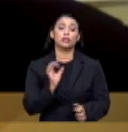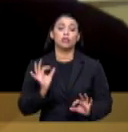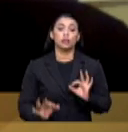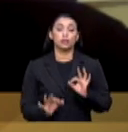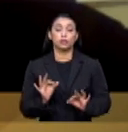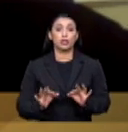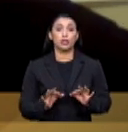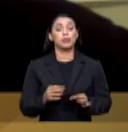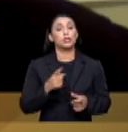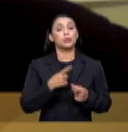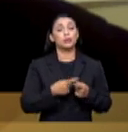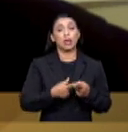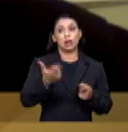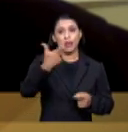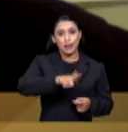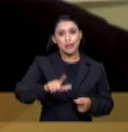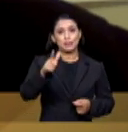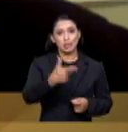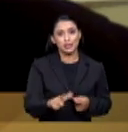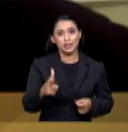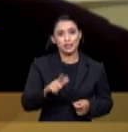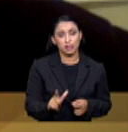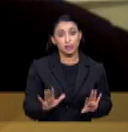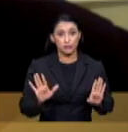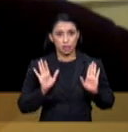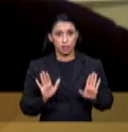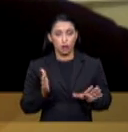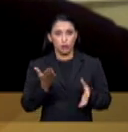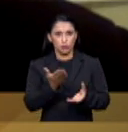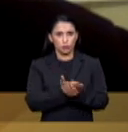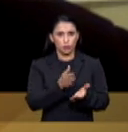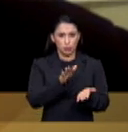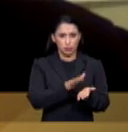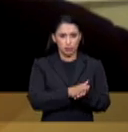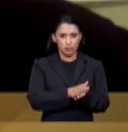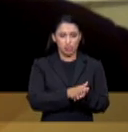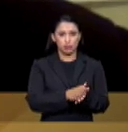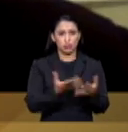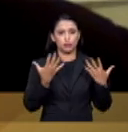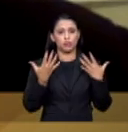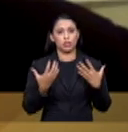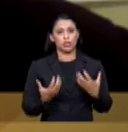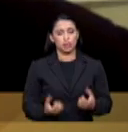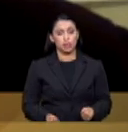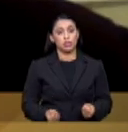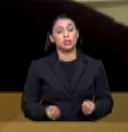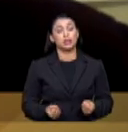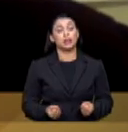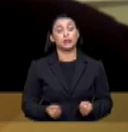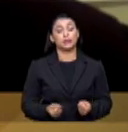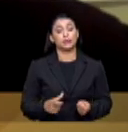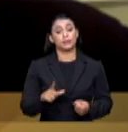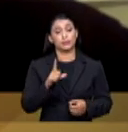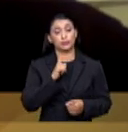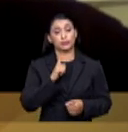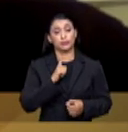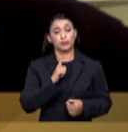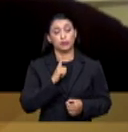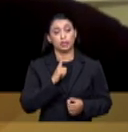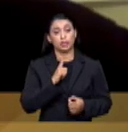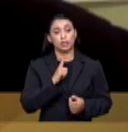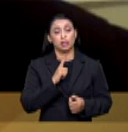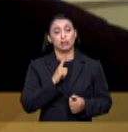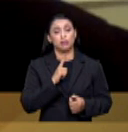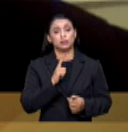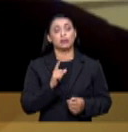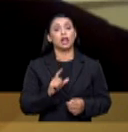banda repetitiva. Cabe ressaltar que o processo, excelências, que foi admitido o referido incidente, oriundo do TRF